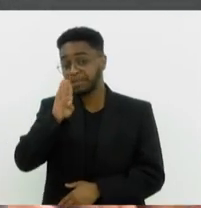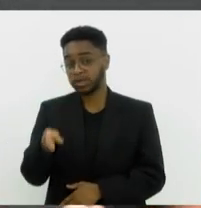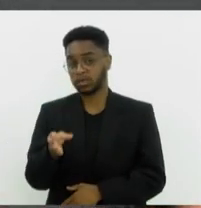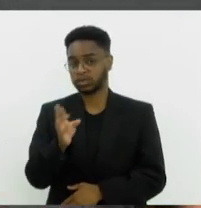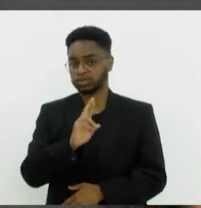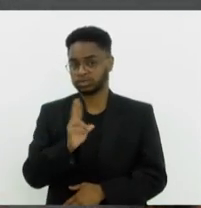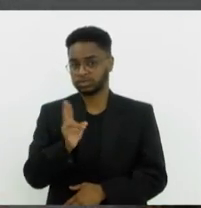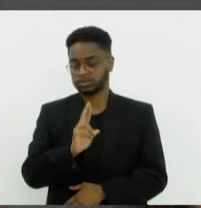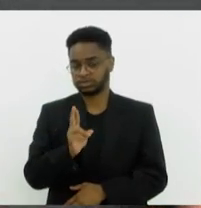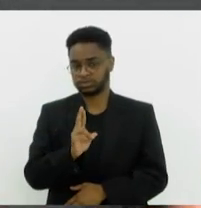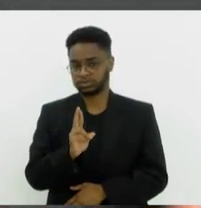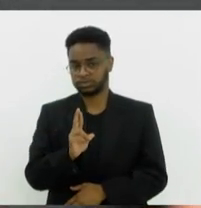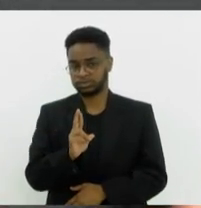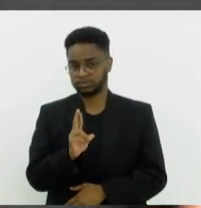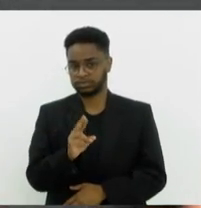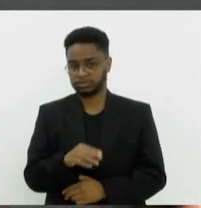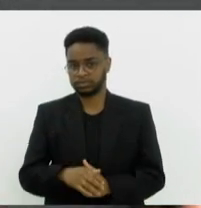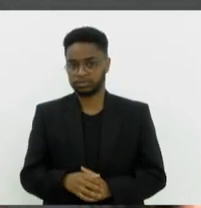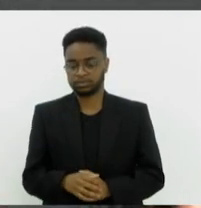de reais.